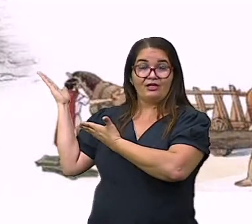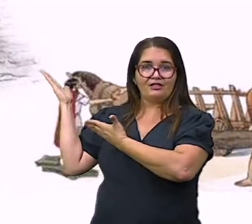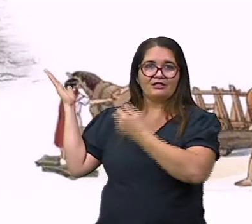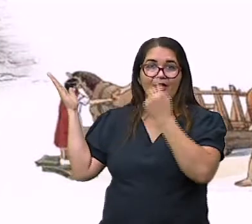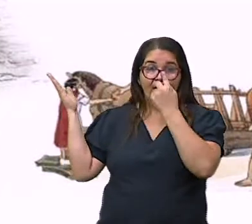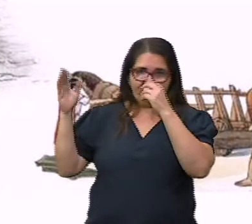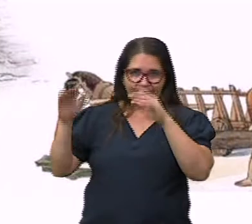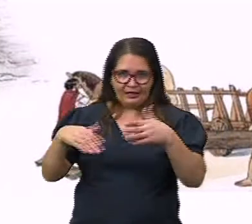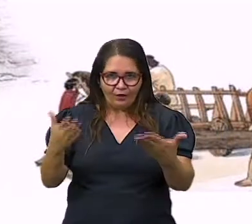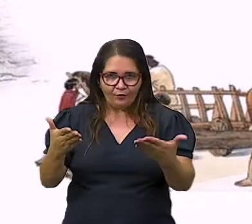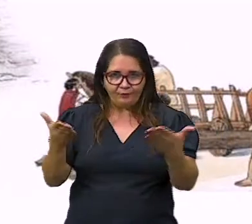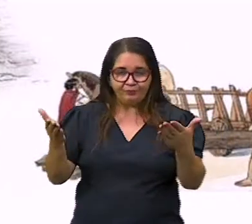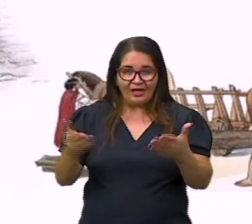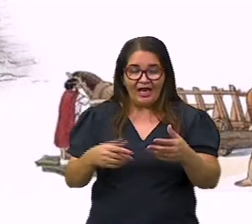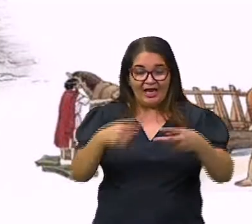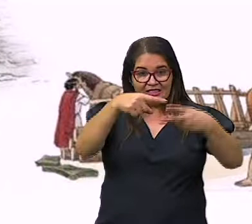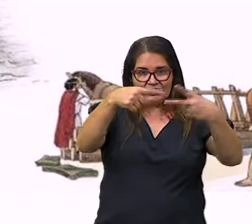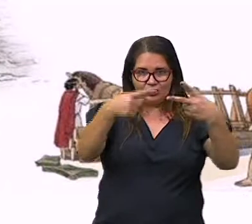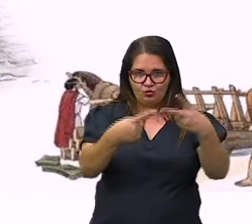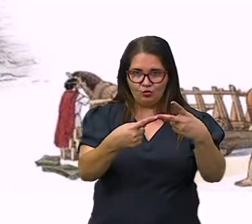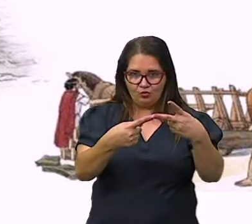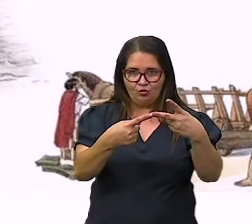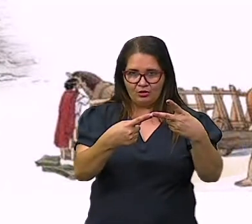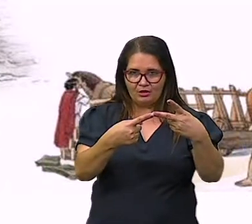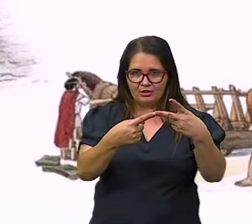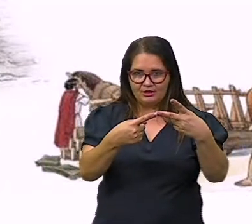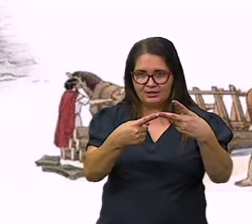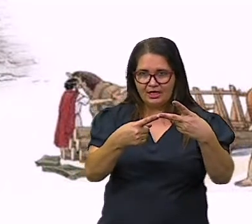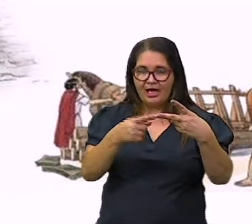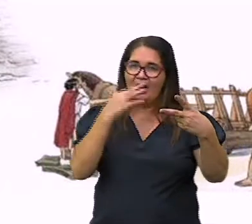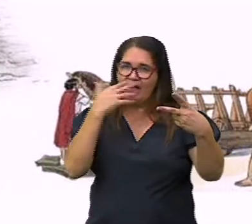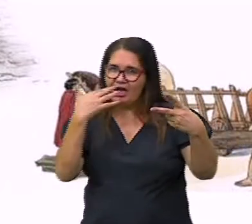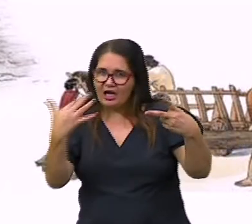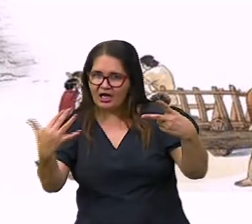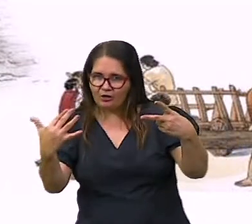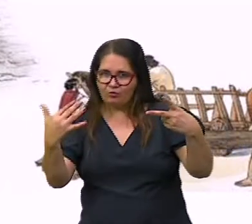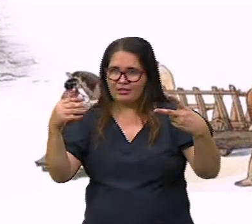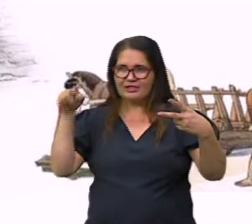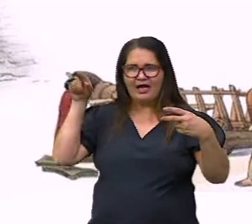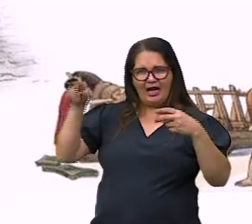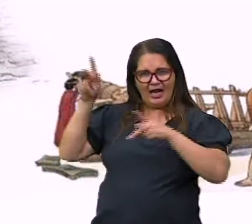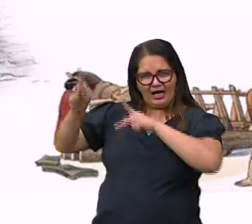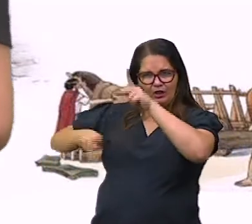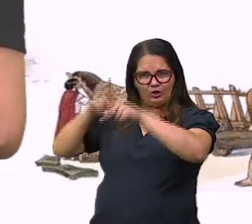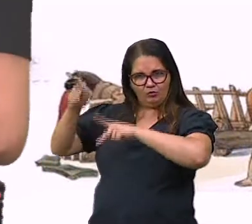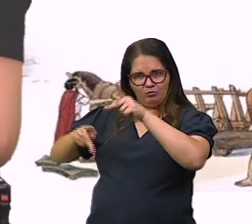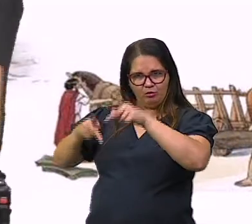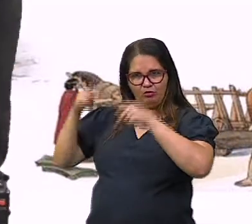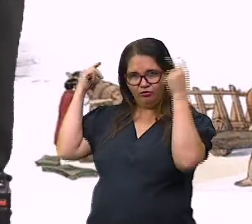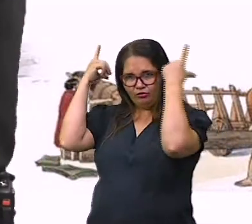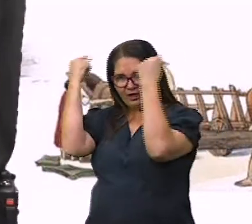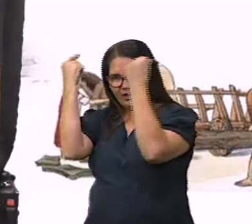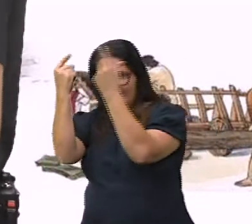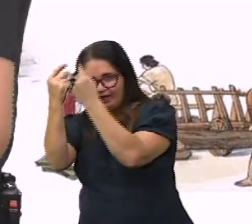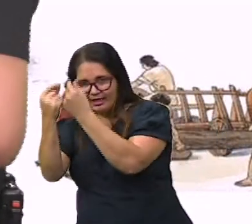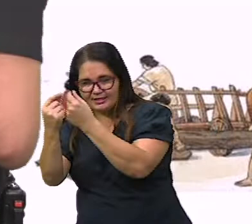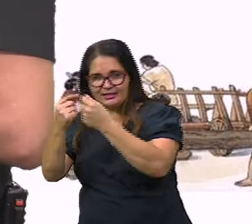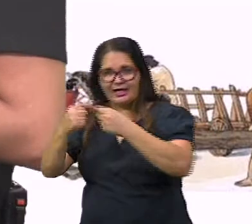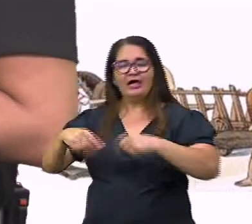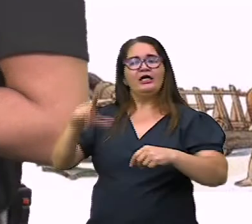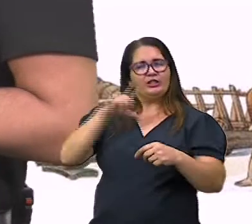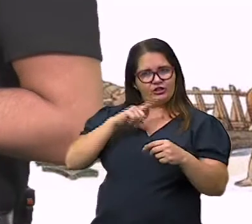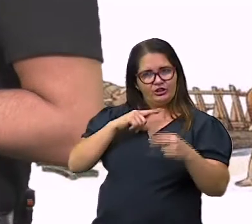né? Estudada e estão tentando decifrar esses códigos de linguagem. E na